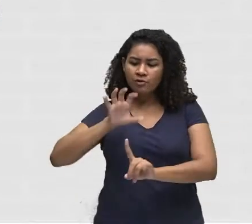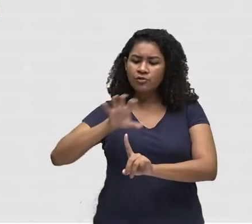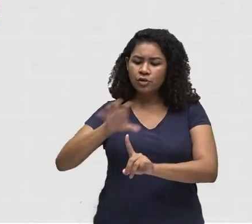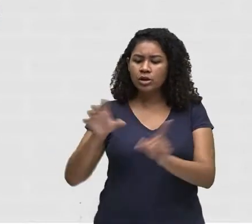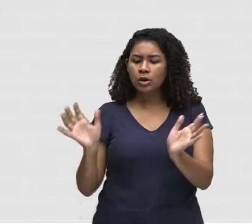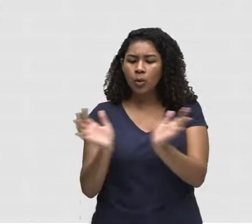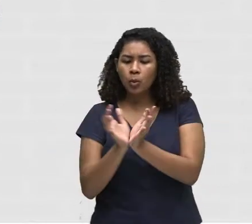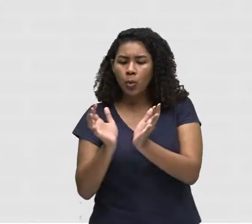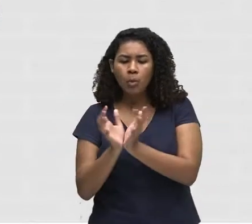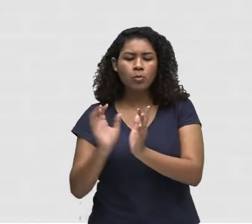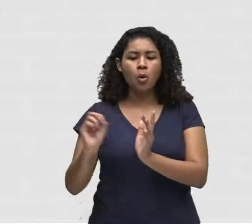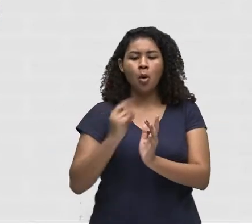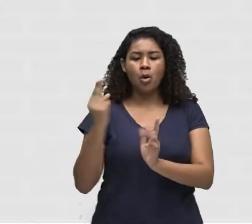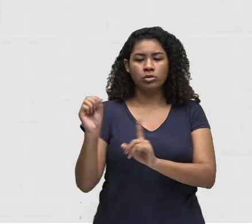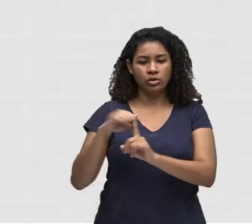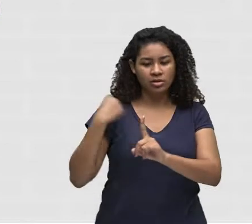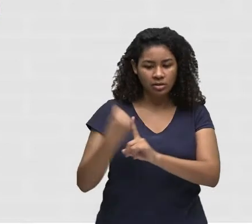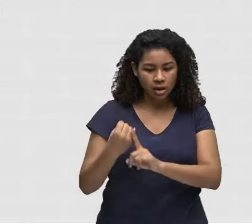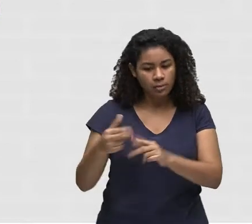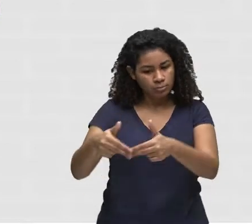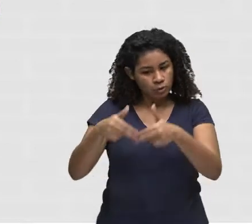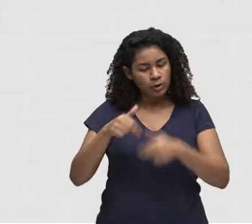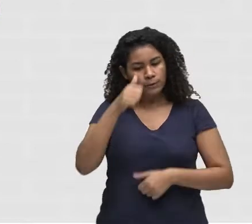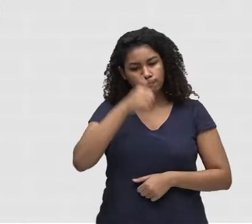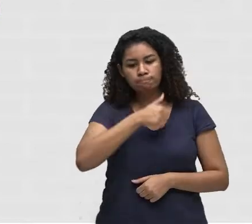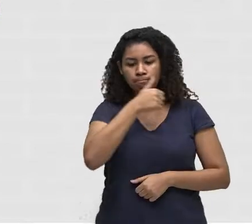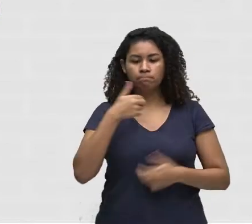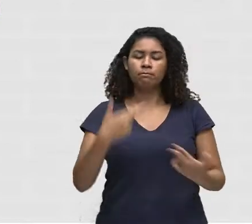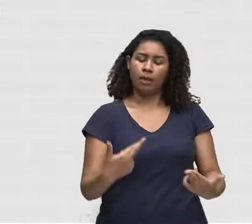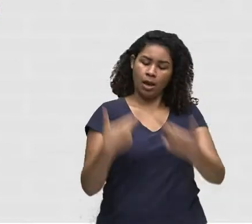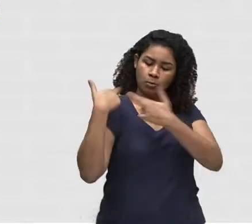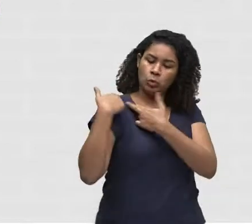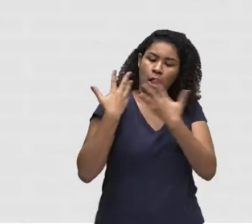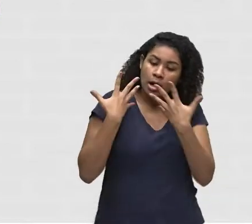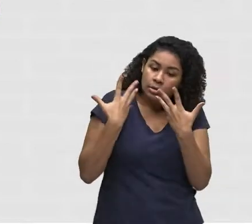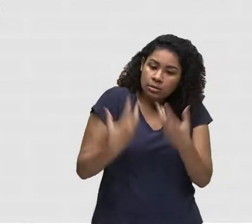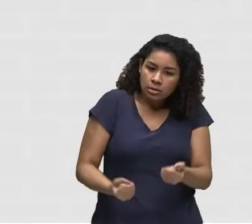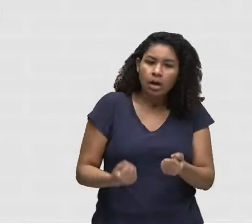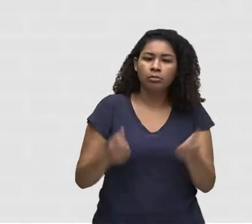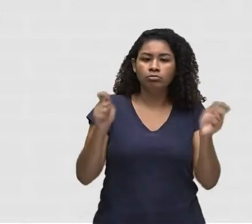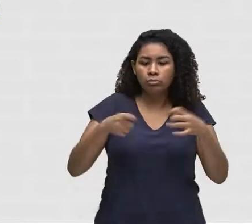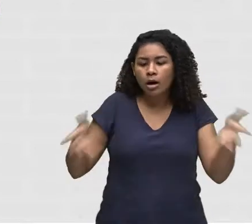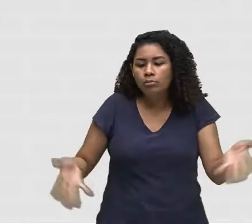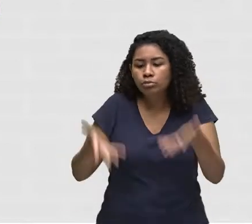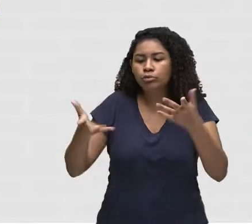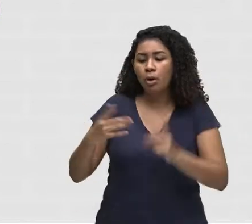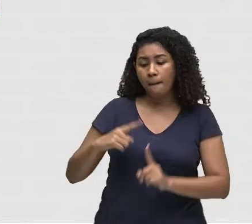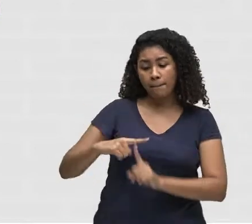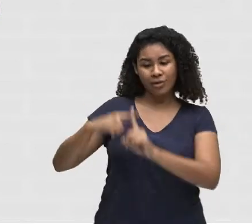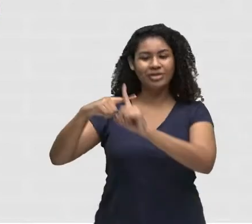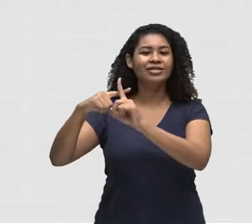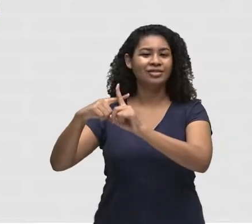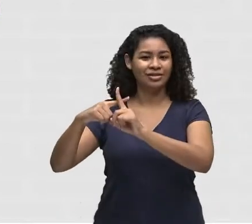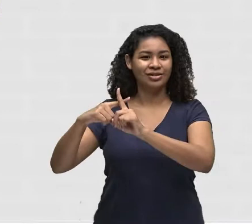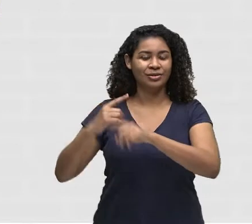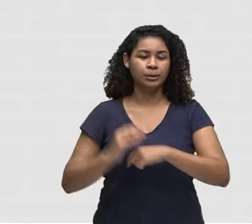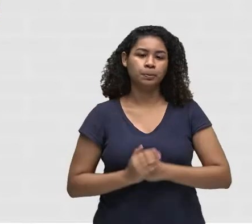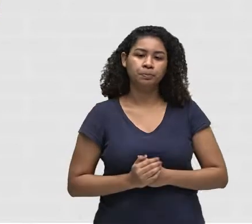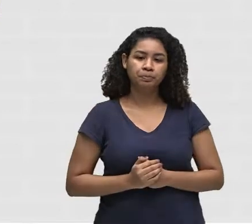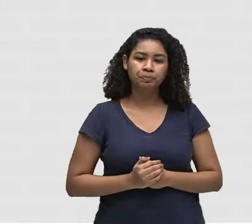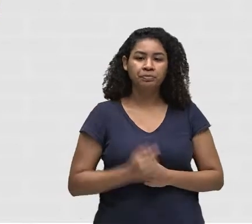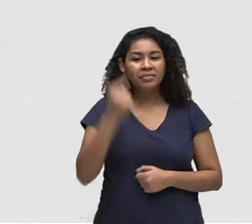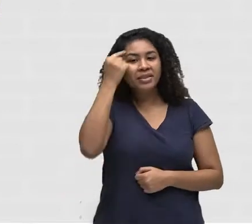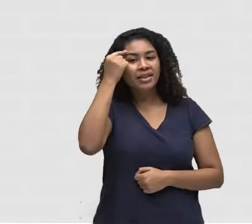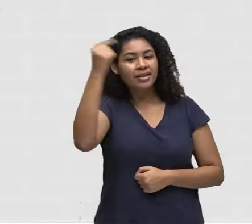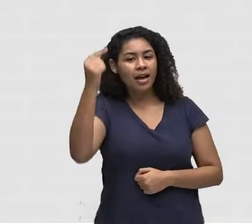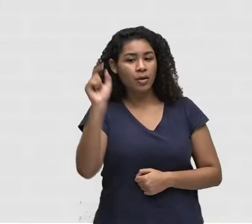responsabilizando-se por suas ações para planejar e decidir coletivamente sobre questões que afetam a todos. A ideia